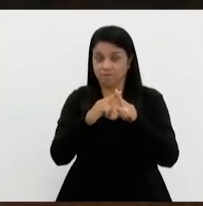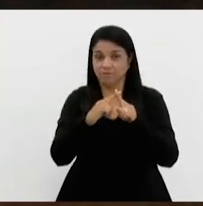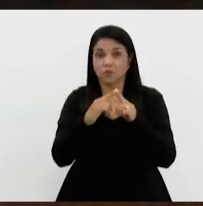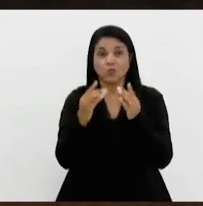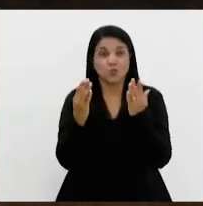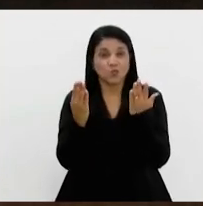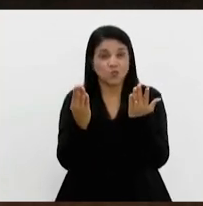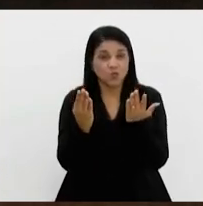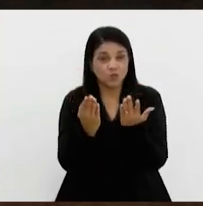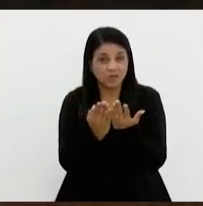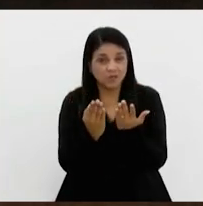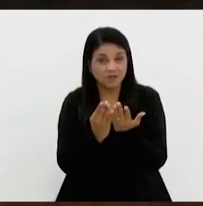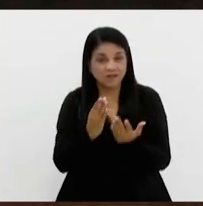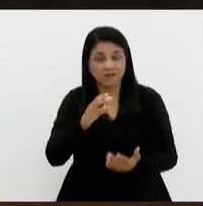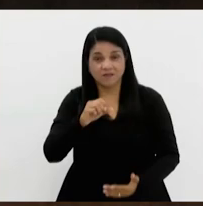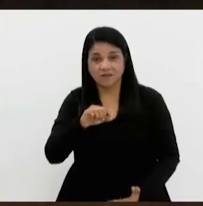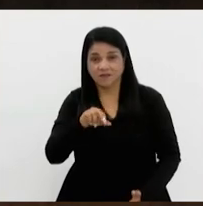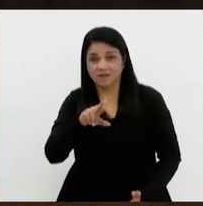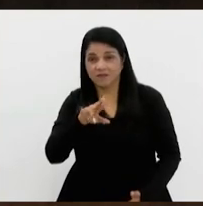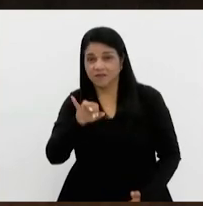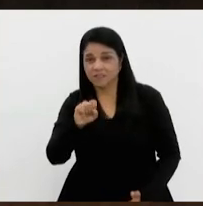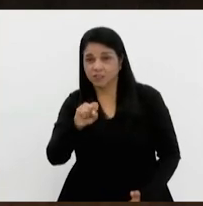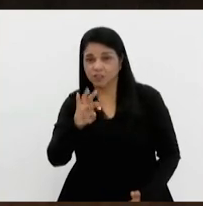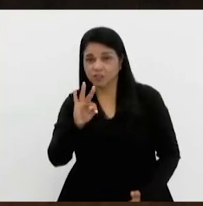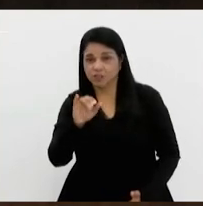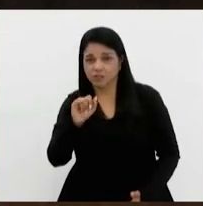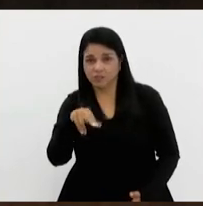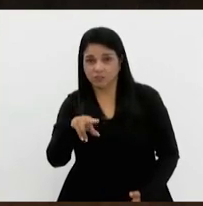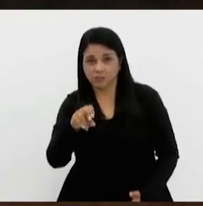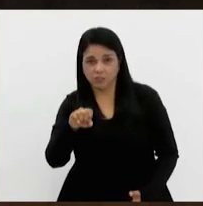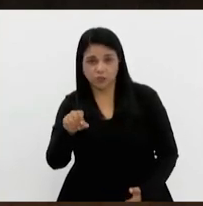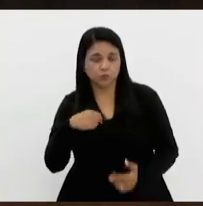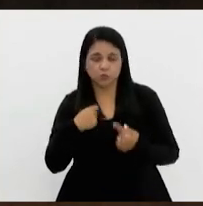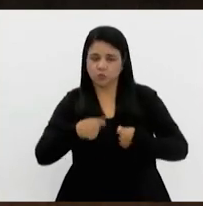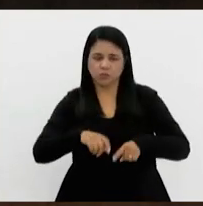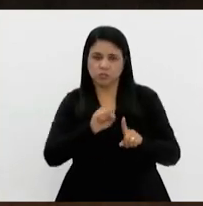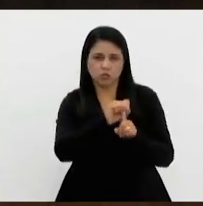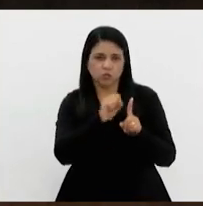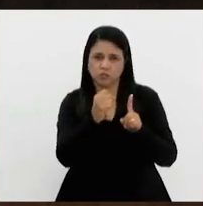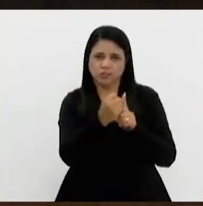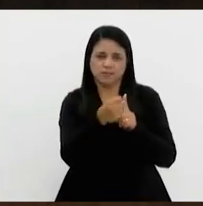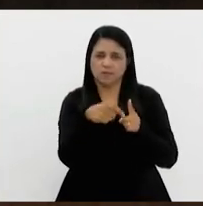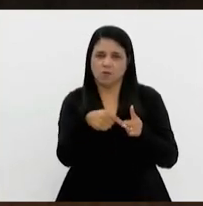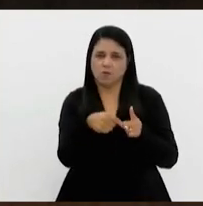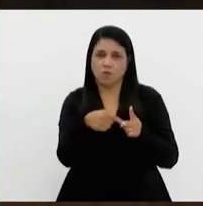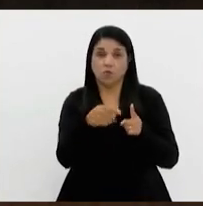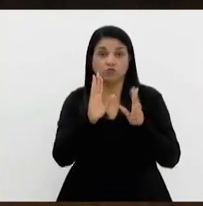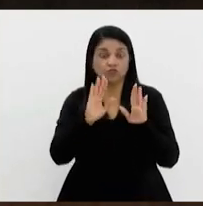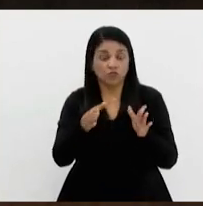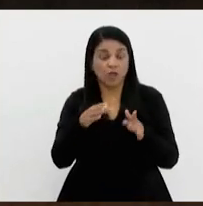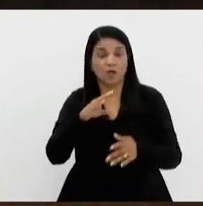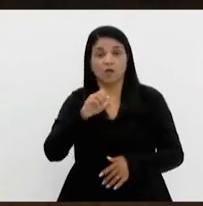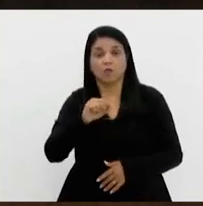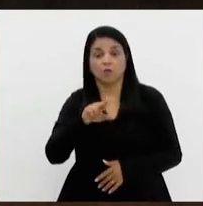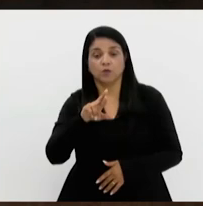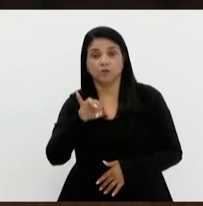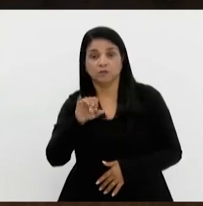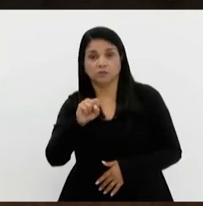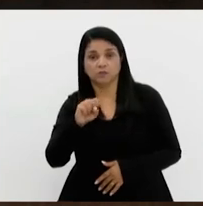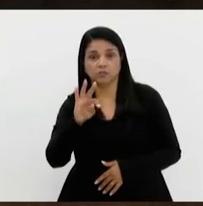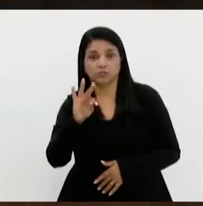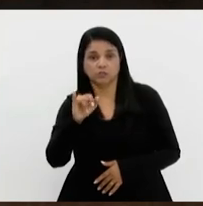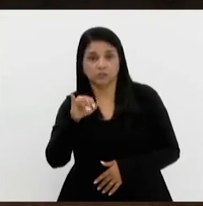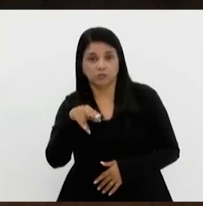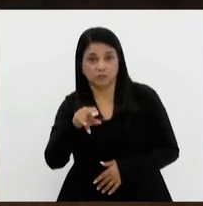verdade, em sua essência, não precisa de nenhuma vertente social, porque o cristianismo já é voltado ao